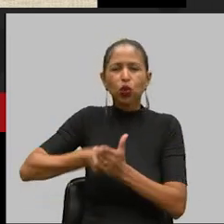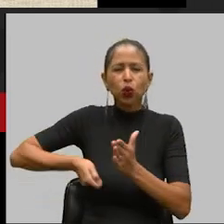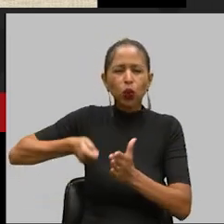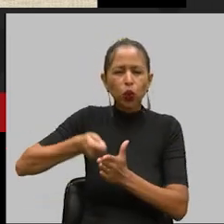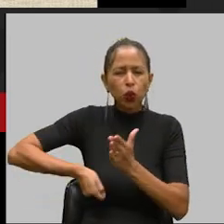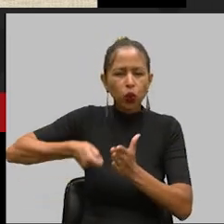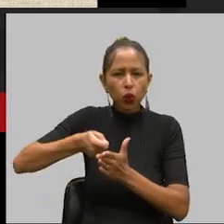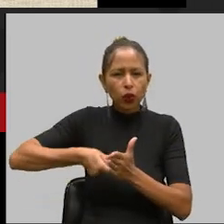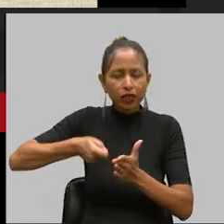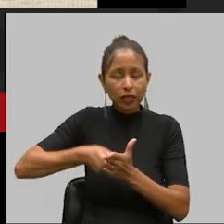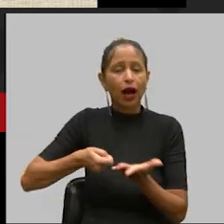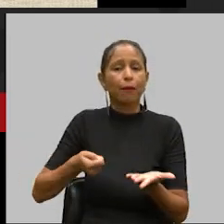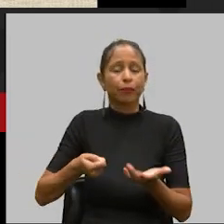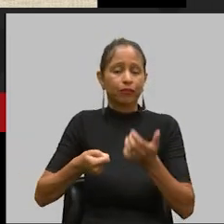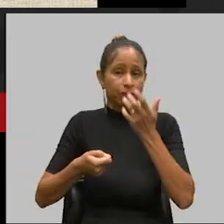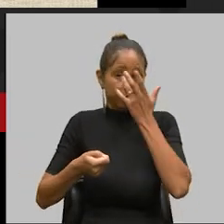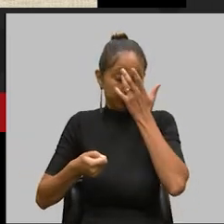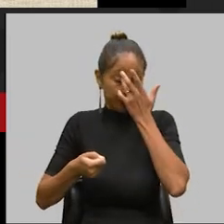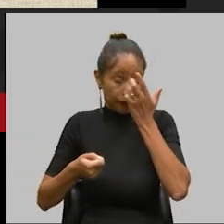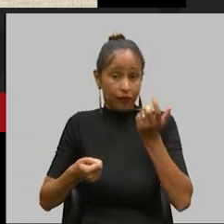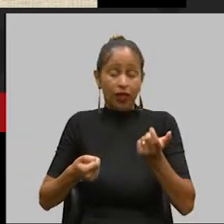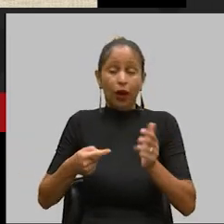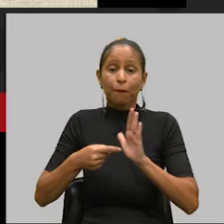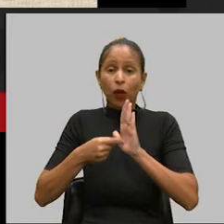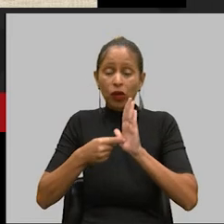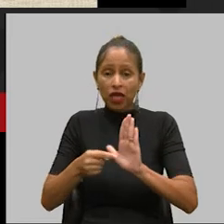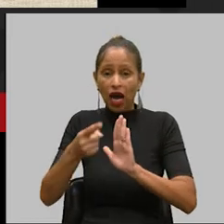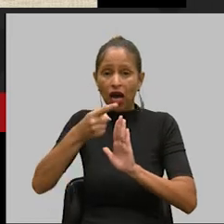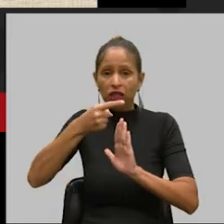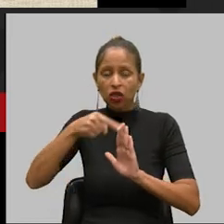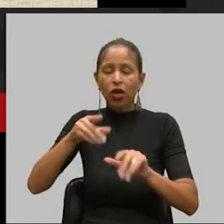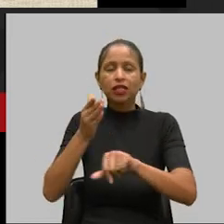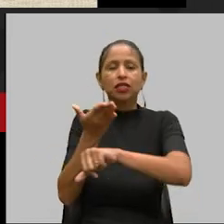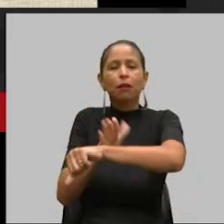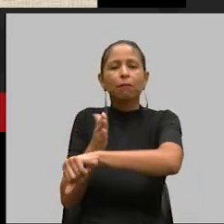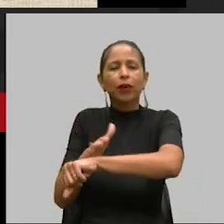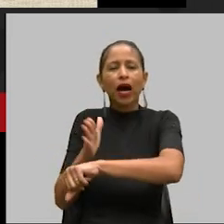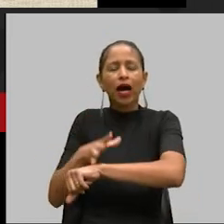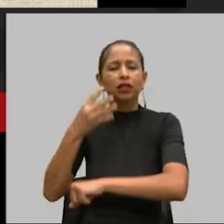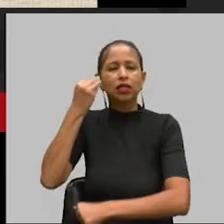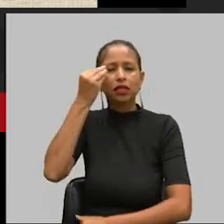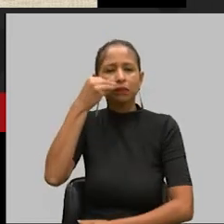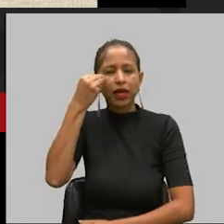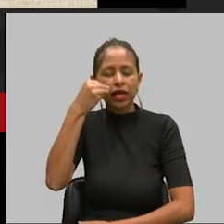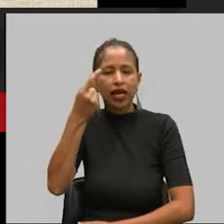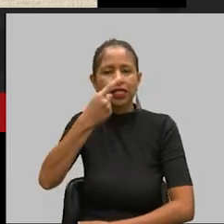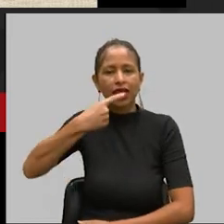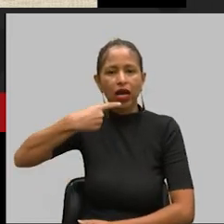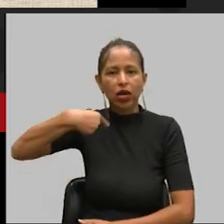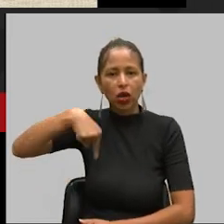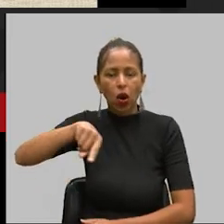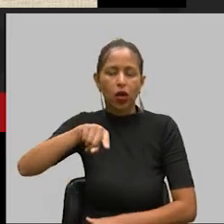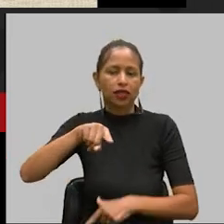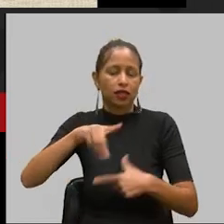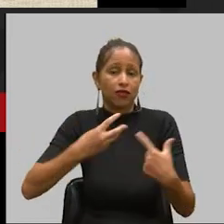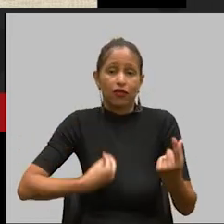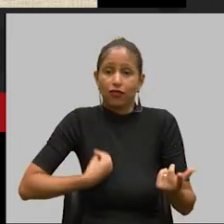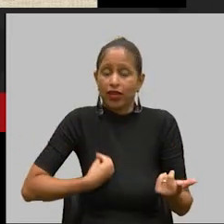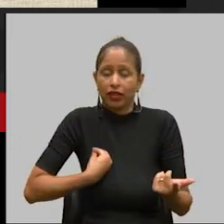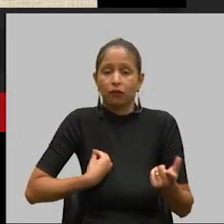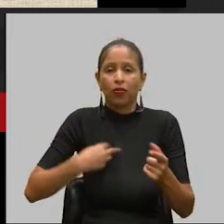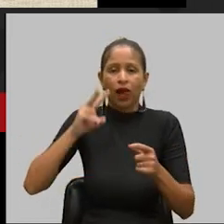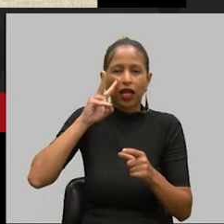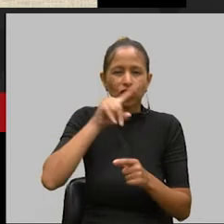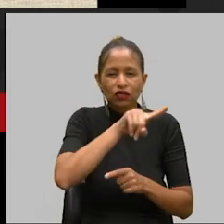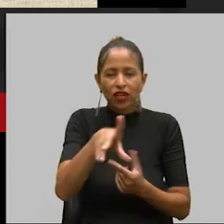tá eh trazendo nossas práticas Nossa experiência Nossa materialidade quando a gente vê todos